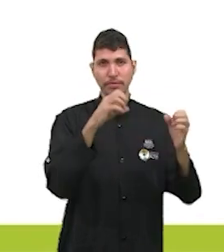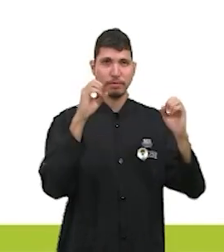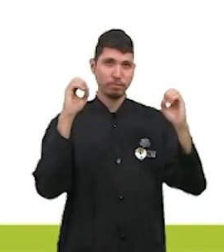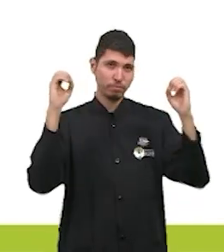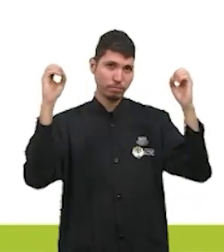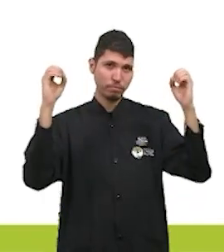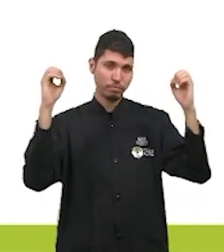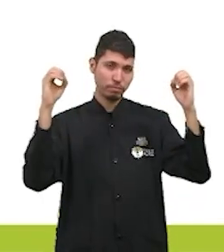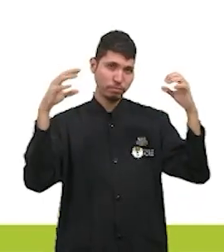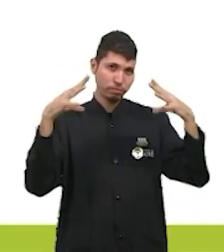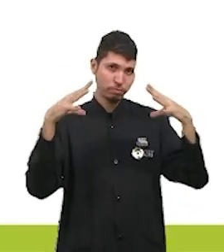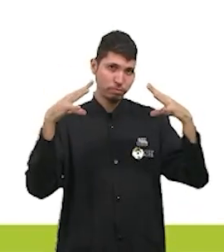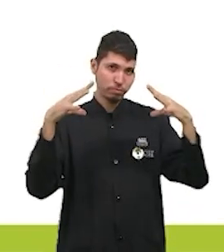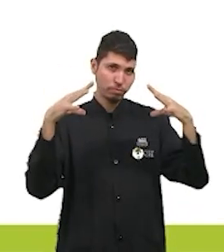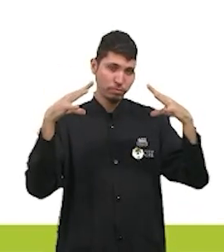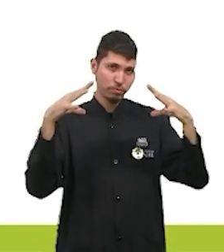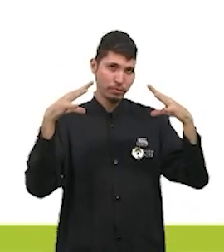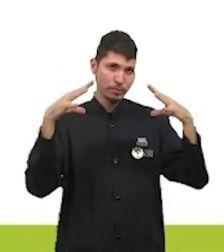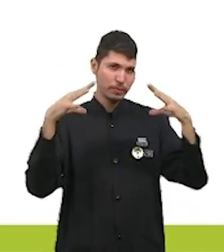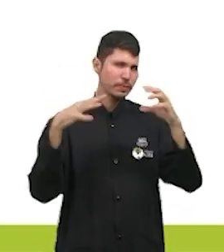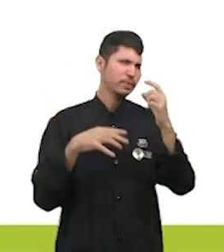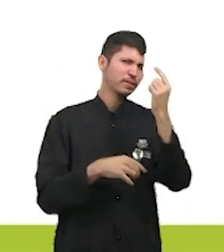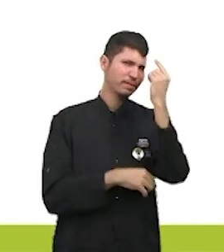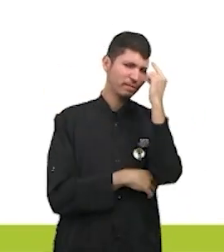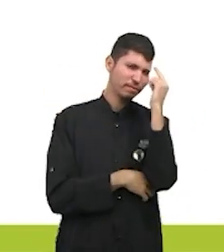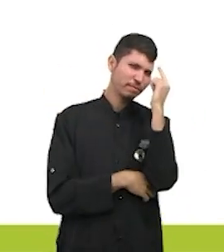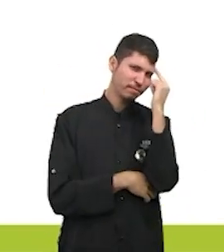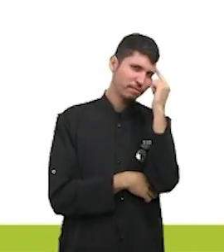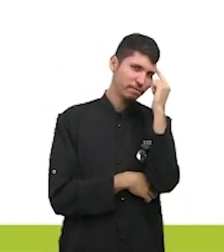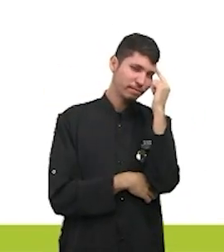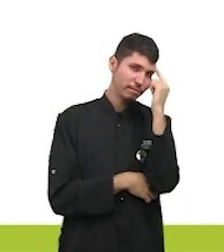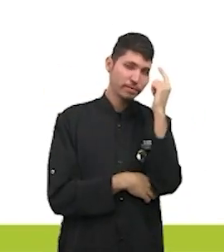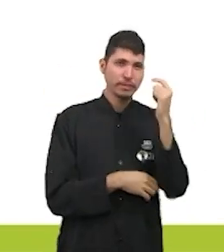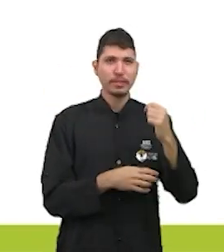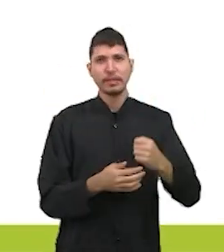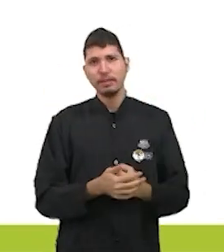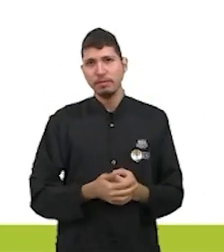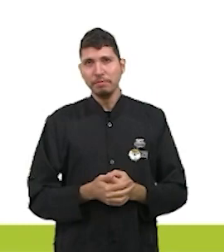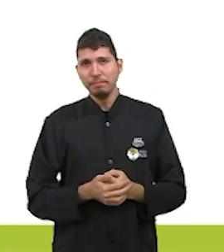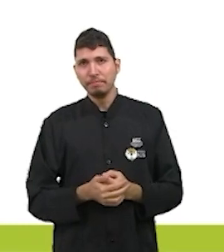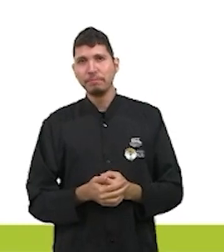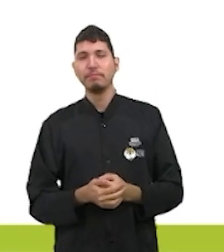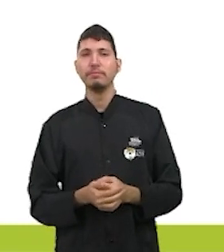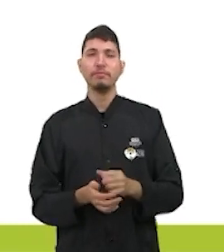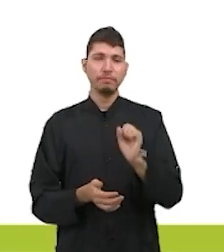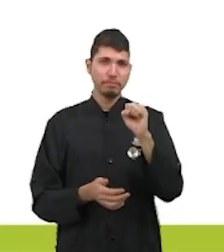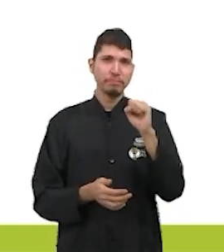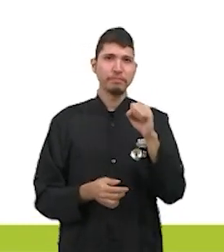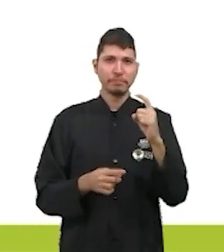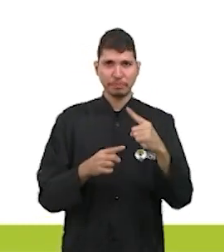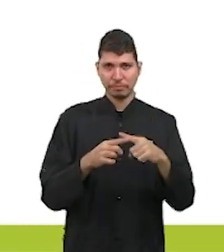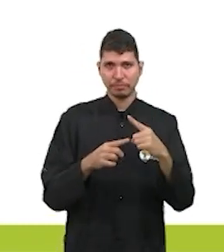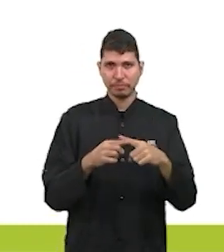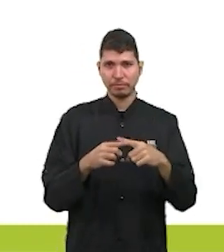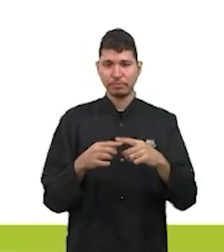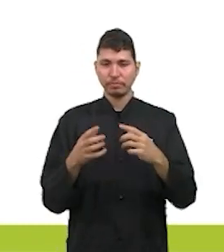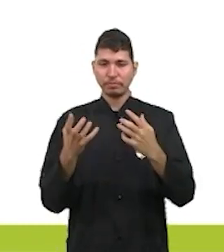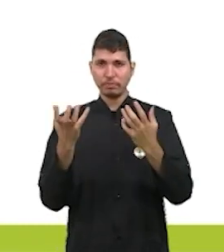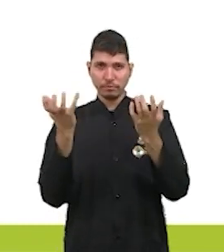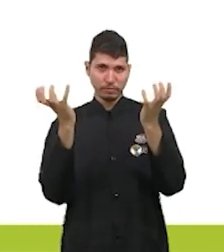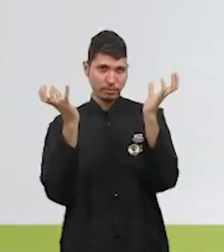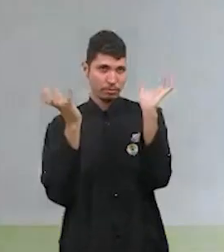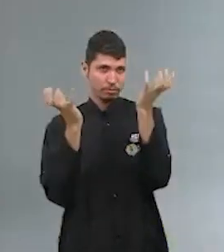que seria ideal neste caso, certo? Por quê? Porque as minhas lâmpadas, elas suportam 110